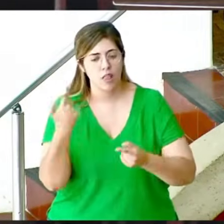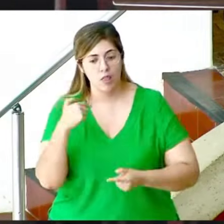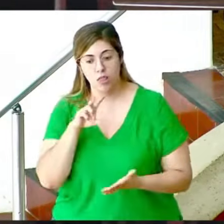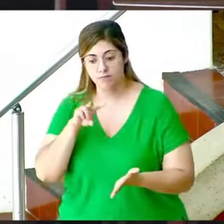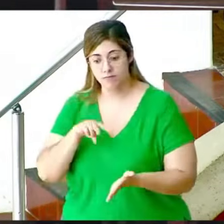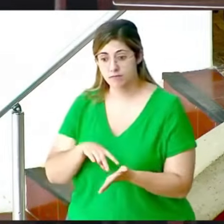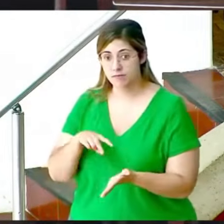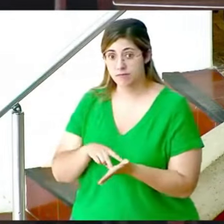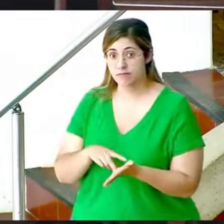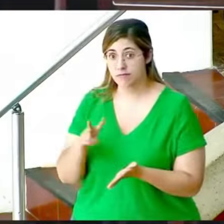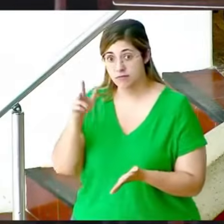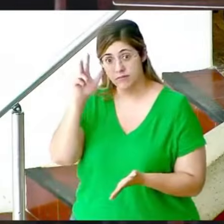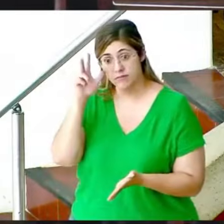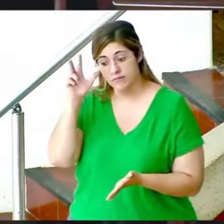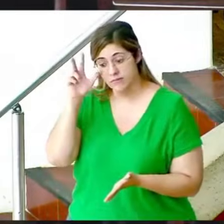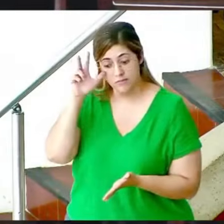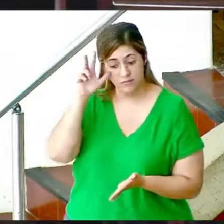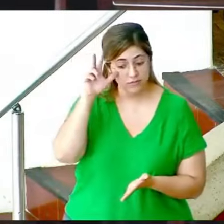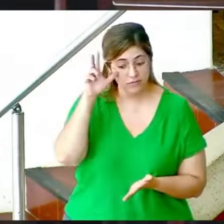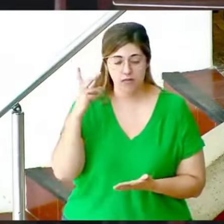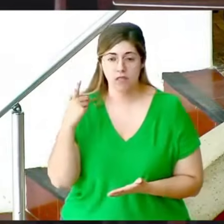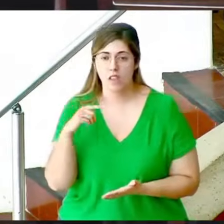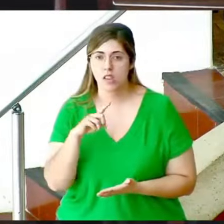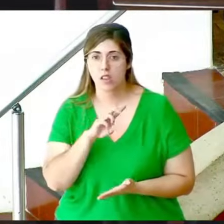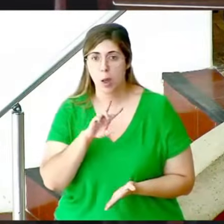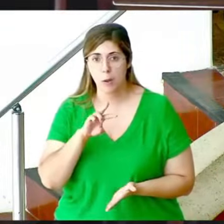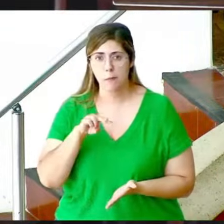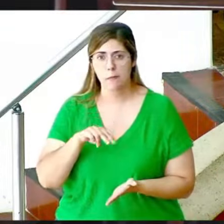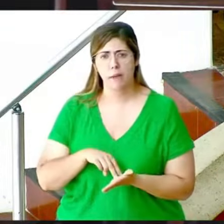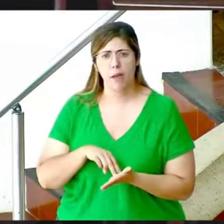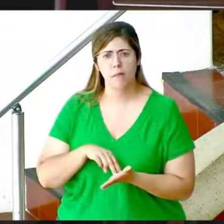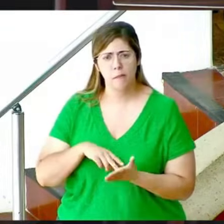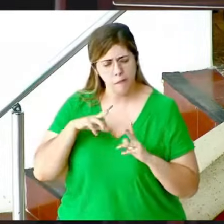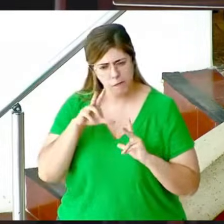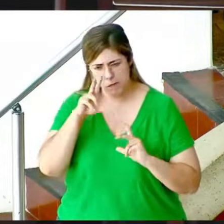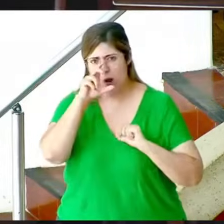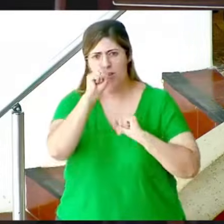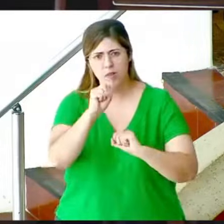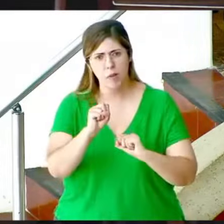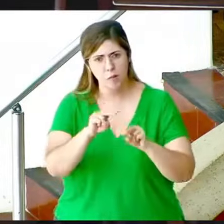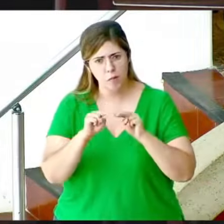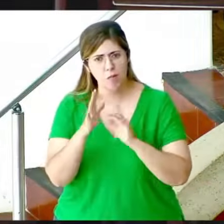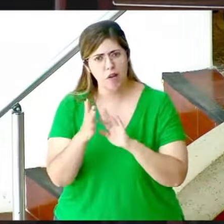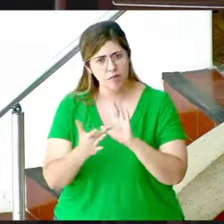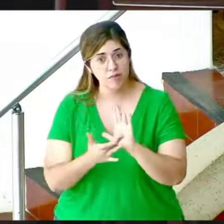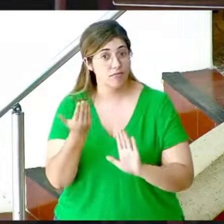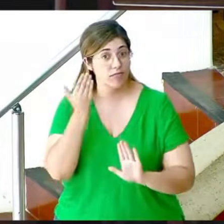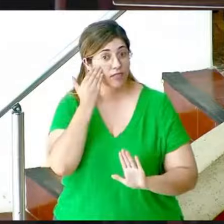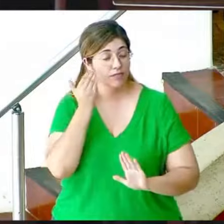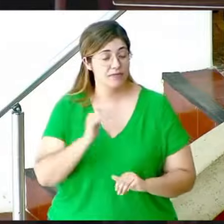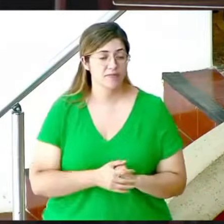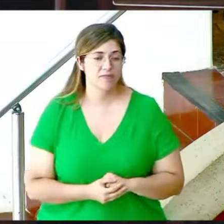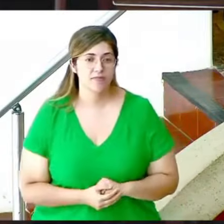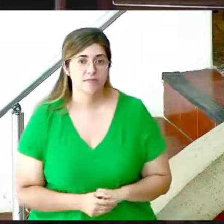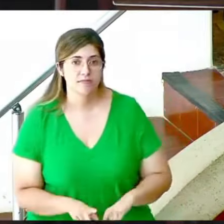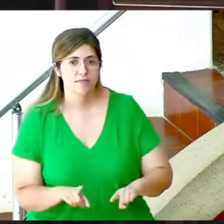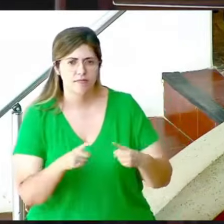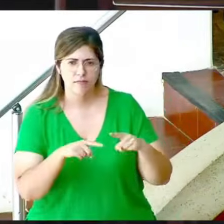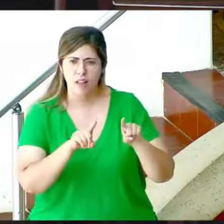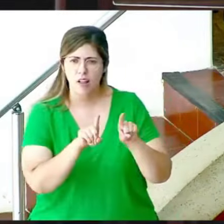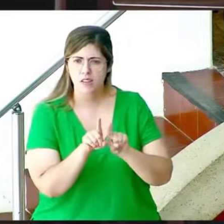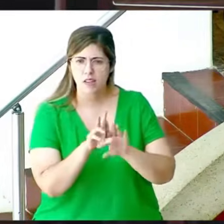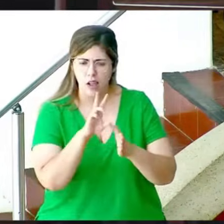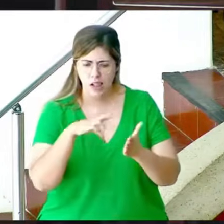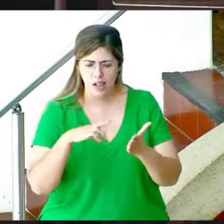dia. Vigie, para você estar de pé nesse dia. Por isso o texto bíblico diz: aquele